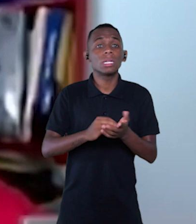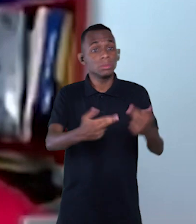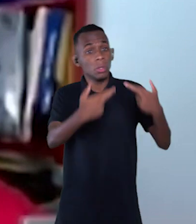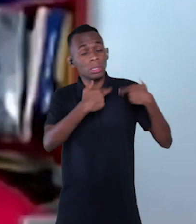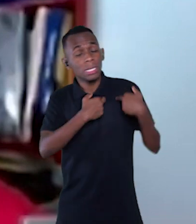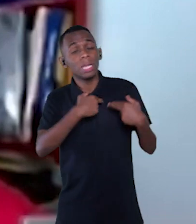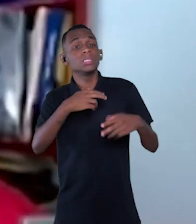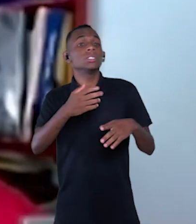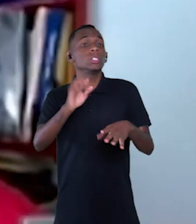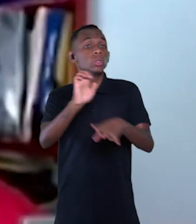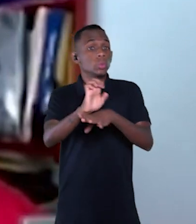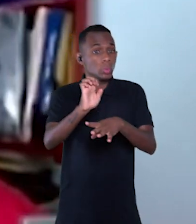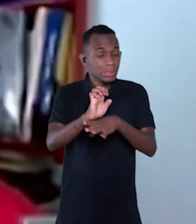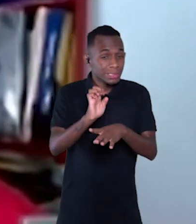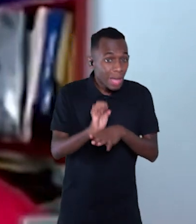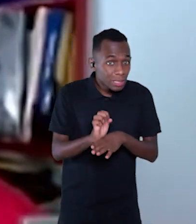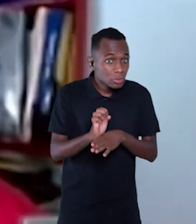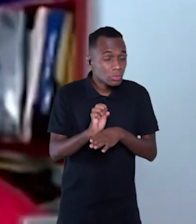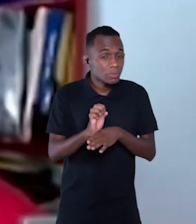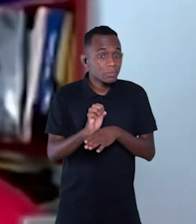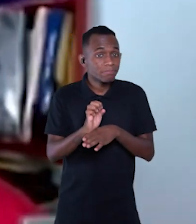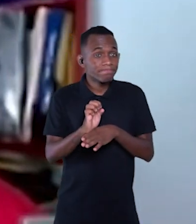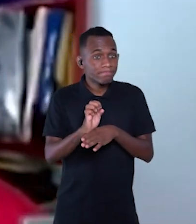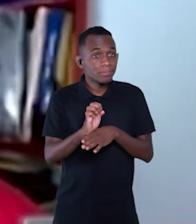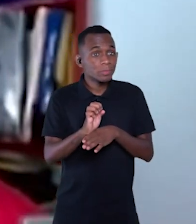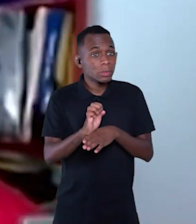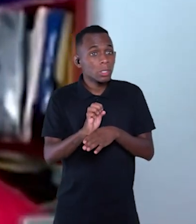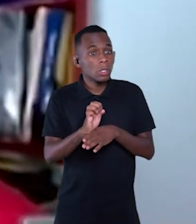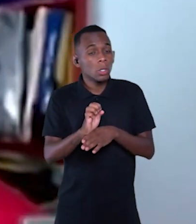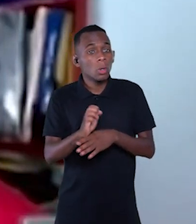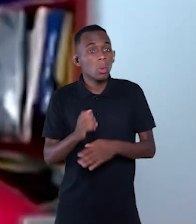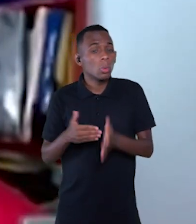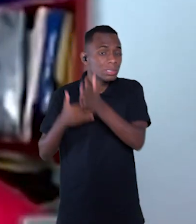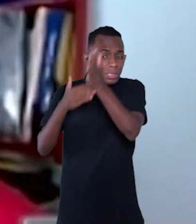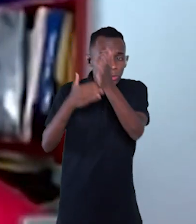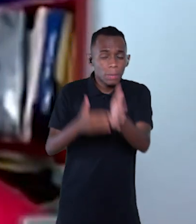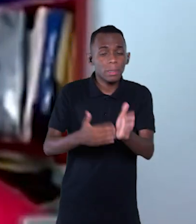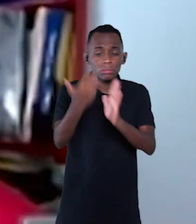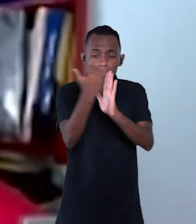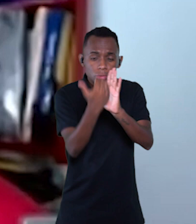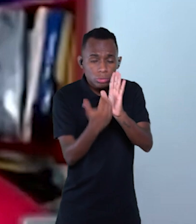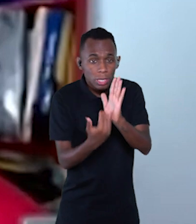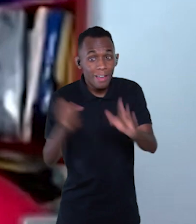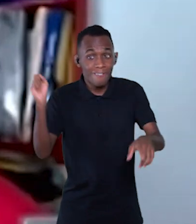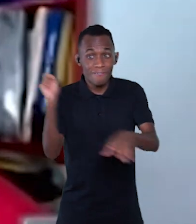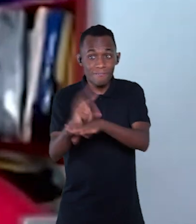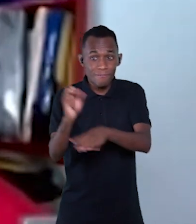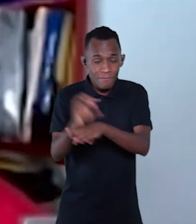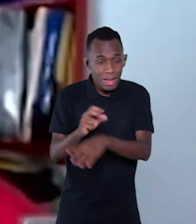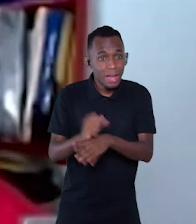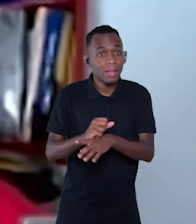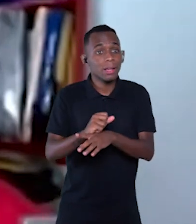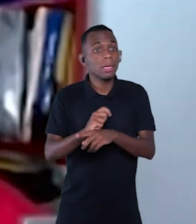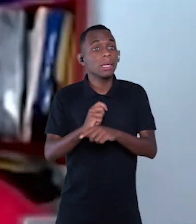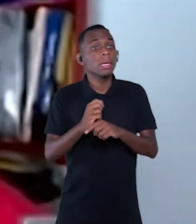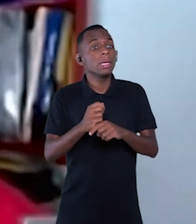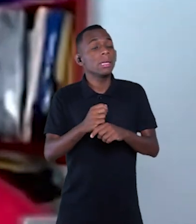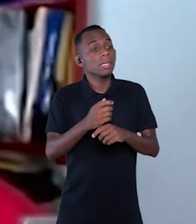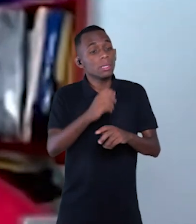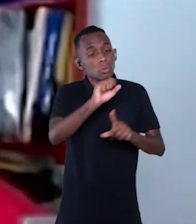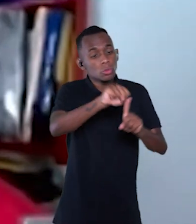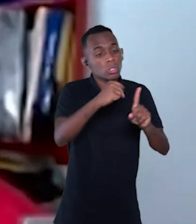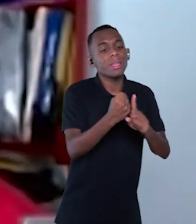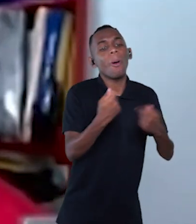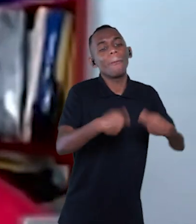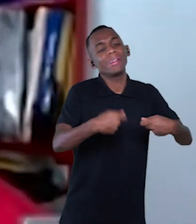assim, pela autoria do Estado, um direcionamento dessas vagas que beneficie a totalidade da população?